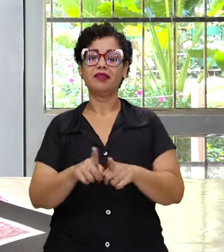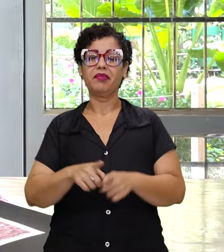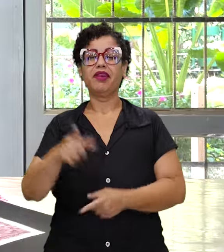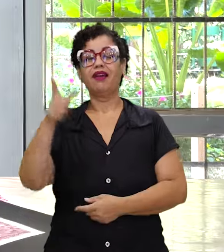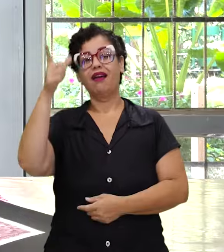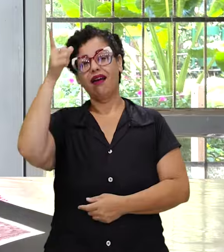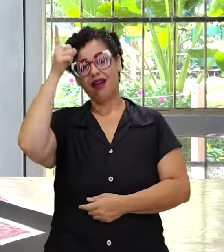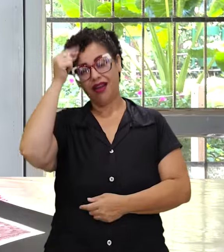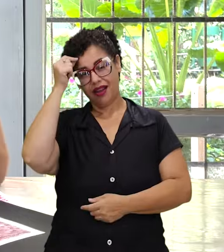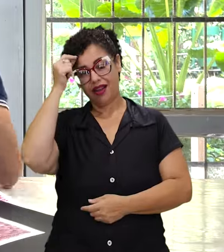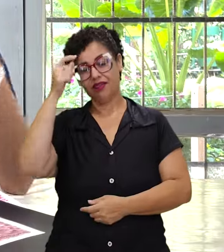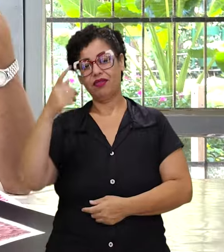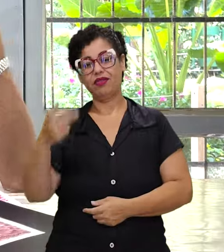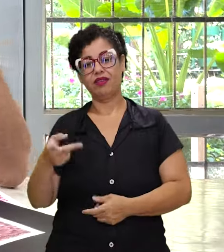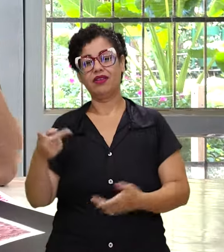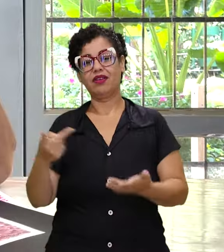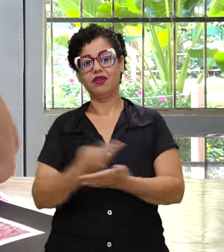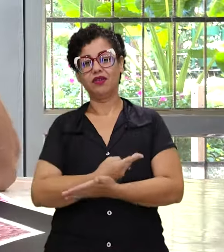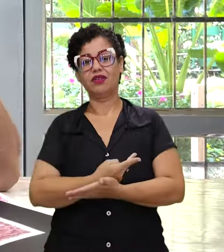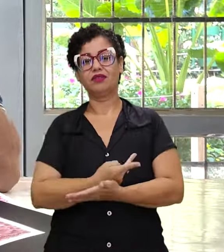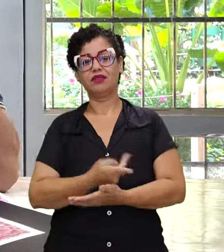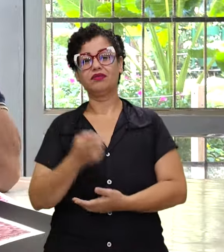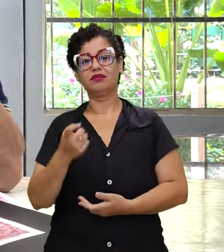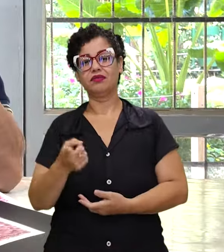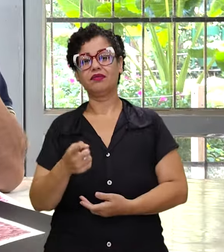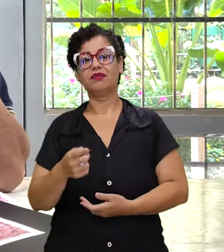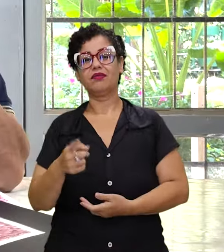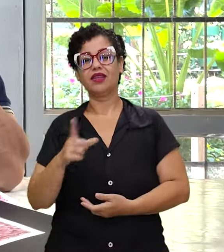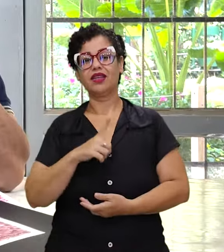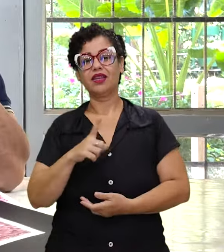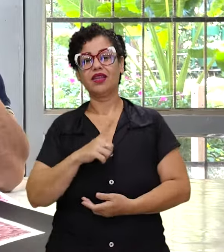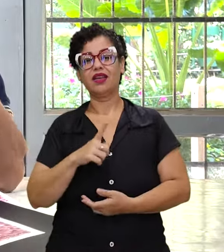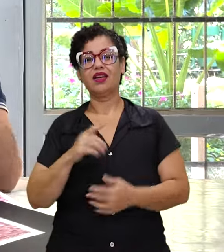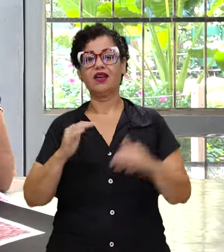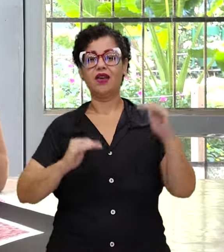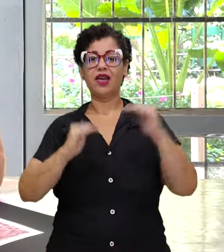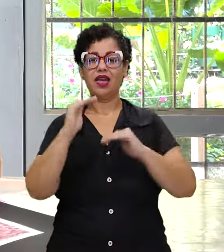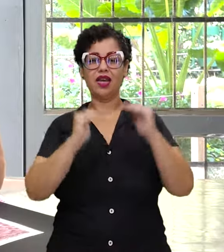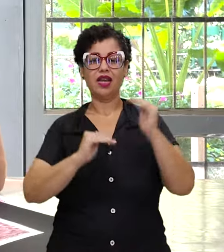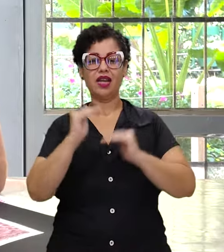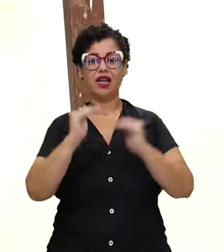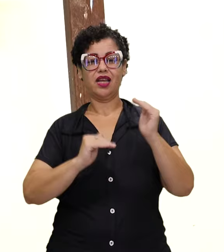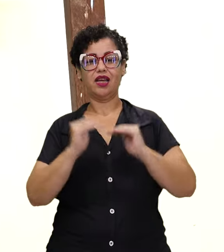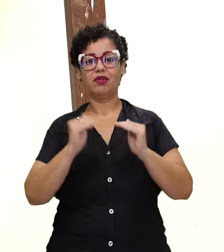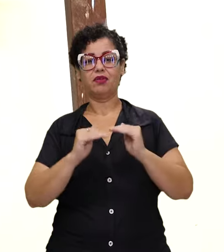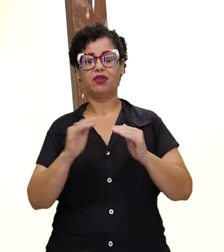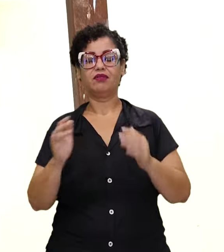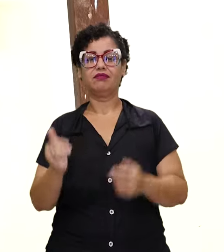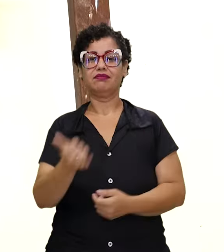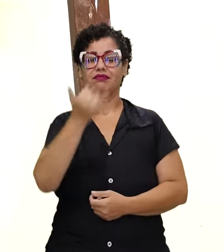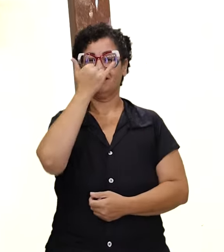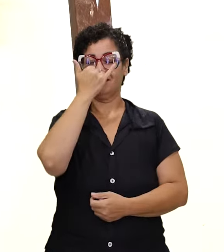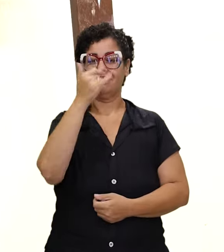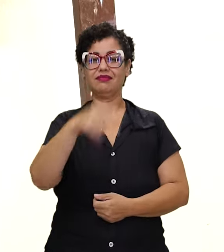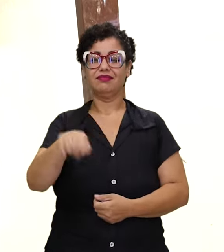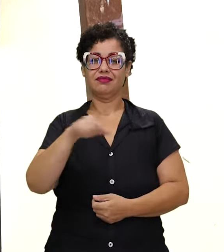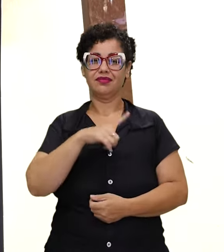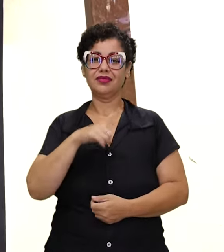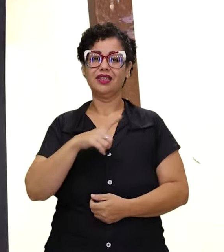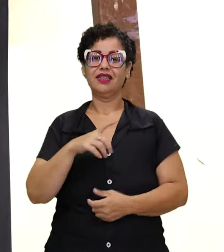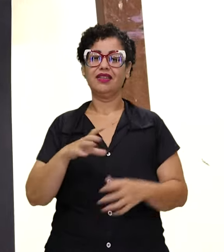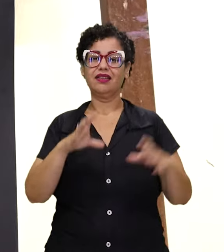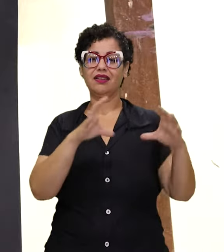alívio da situação, porque tem um equilíbrio, né? É caótico, vocês veem que tem uma